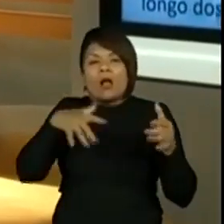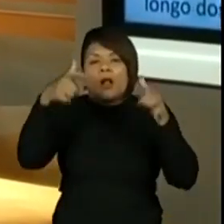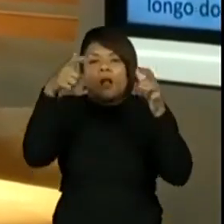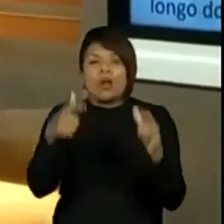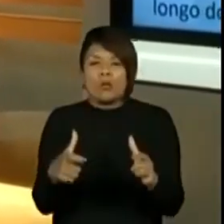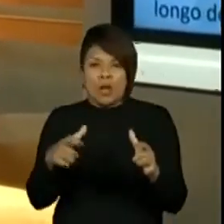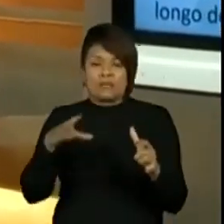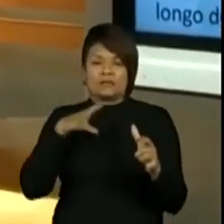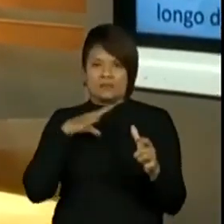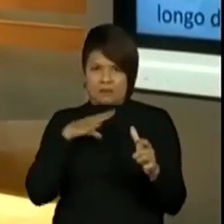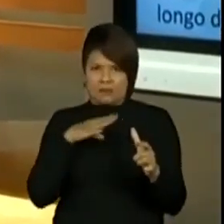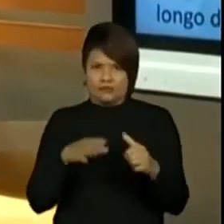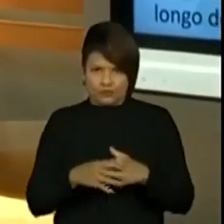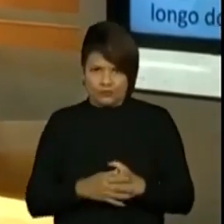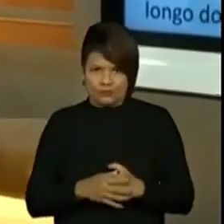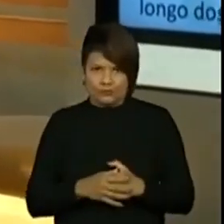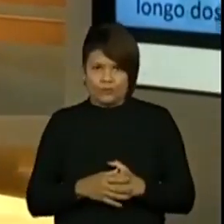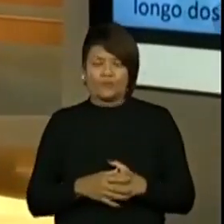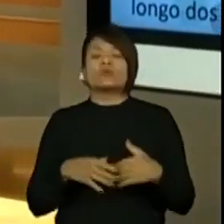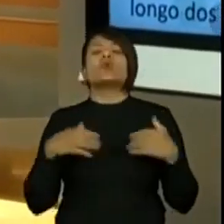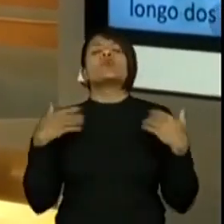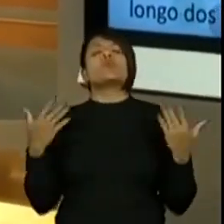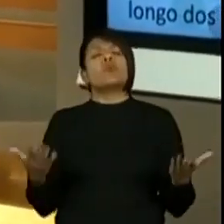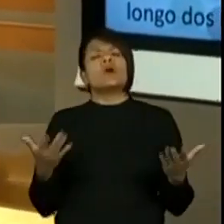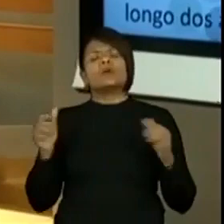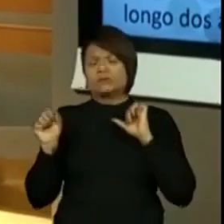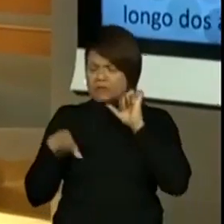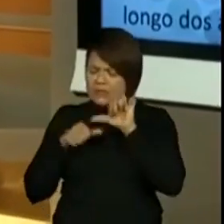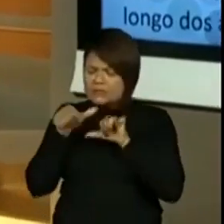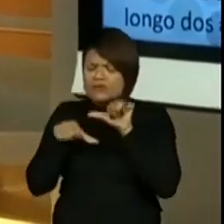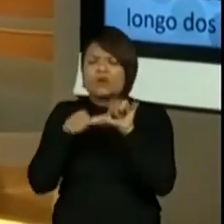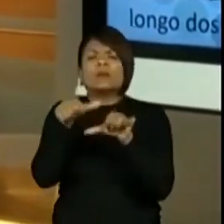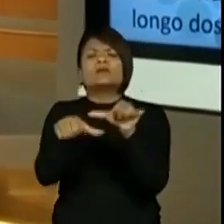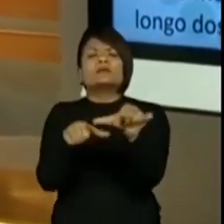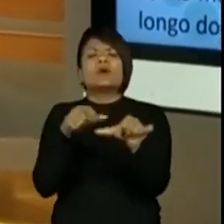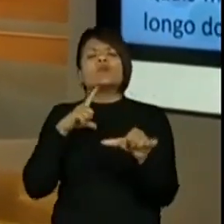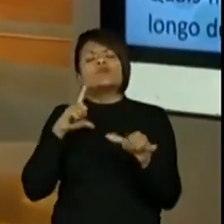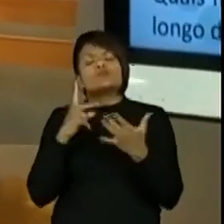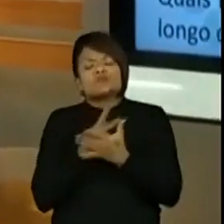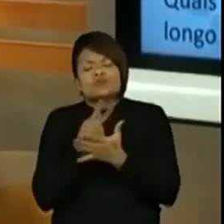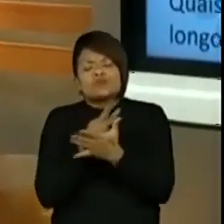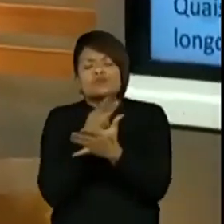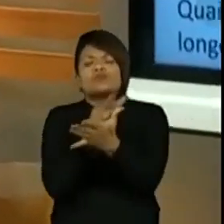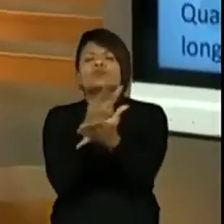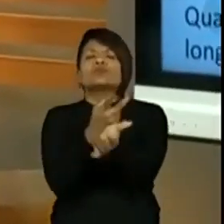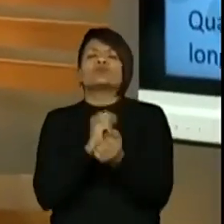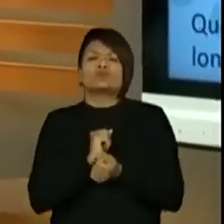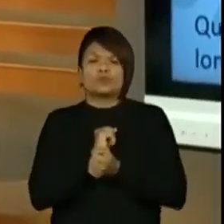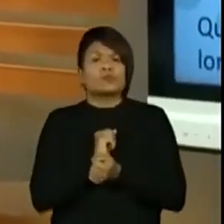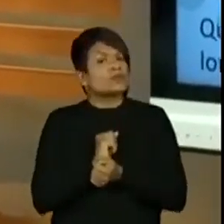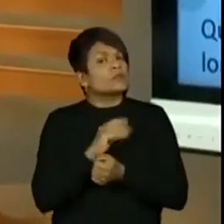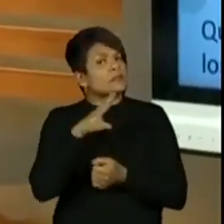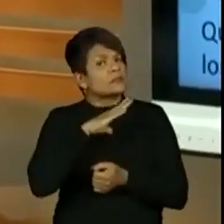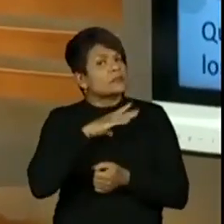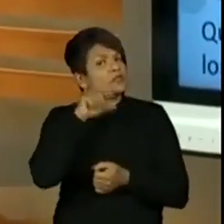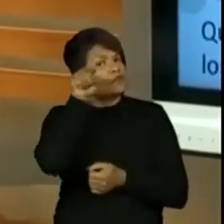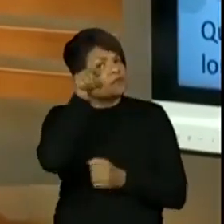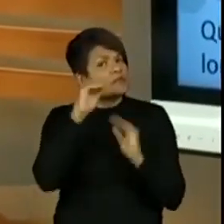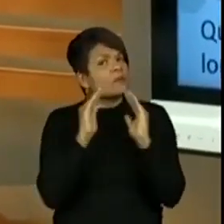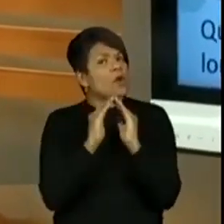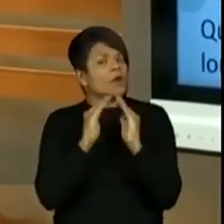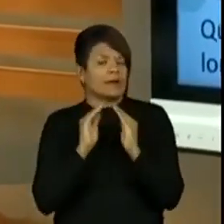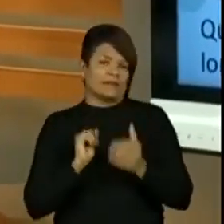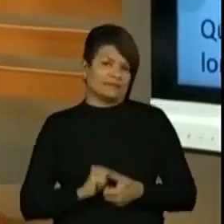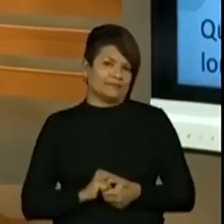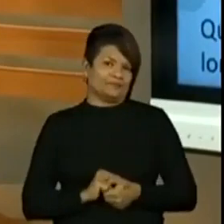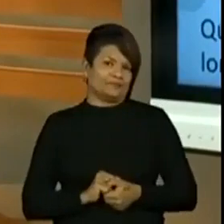bom? Quais são as transformações que ocorrem na cidade? E vamos pensar um pouquinho na cidade que você mora. Pensa um pouquinho na